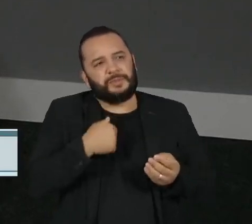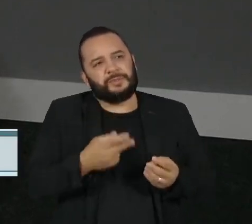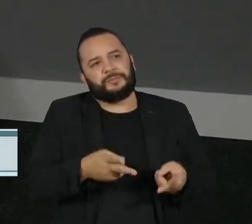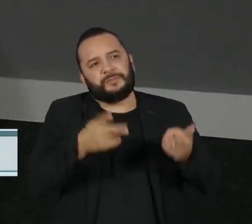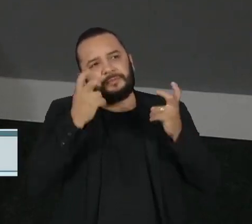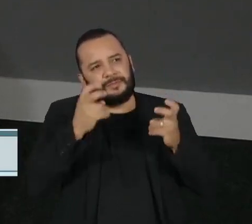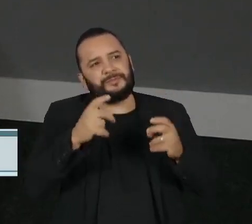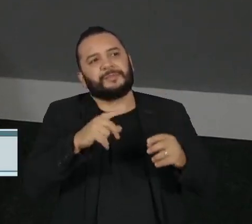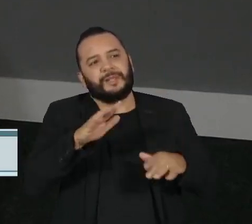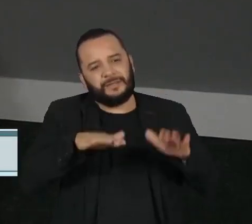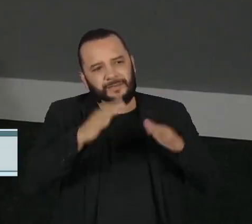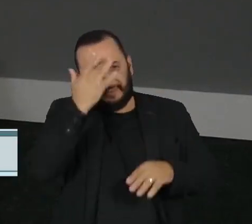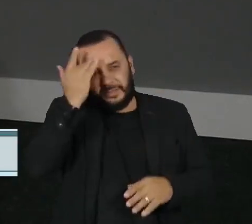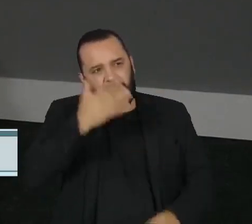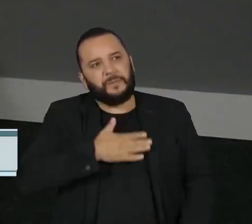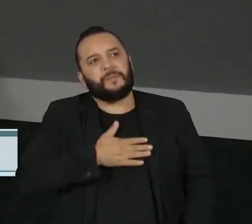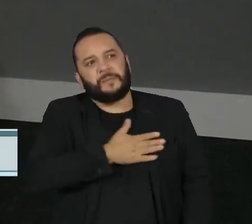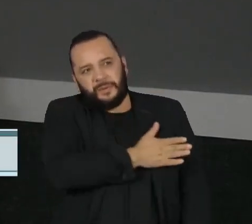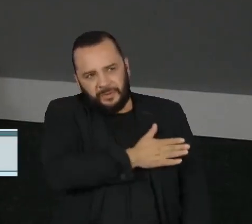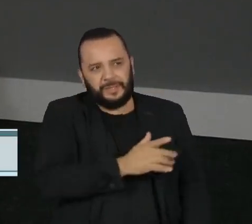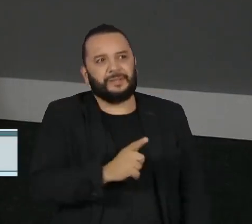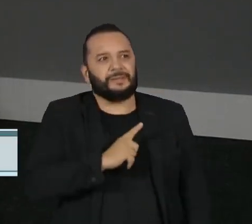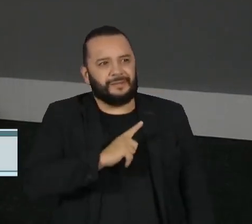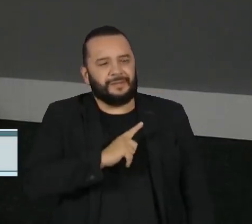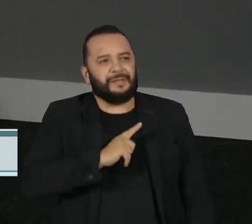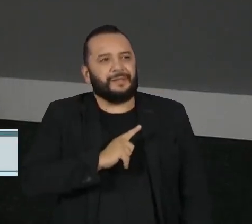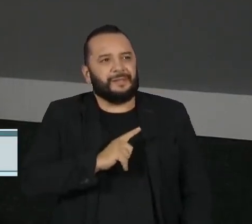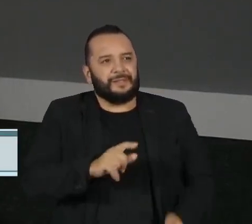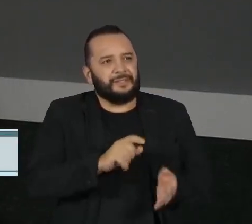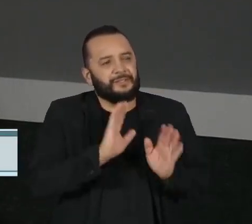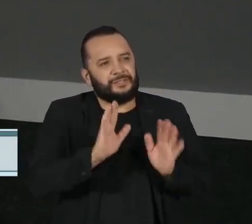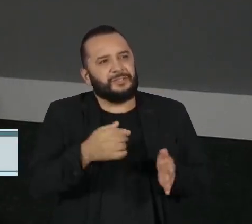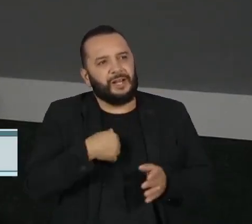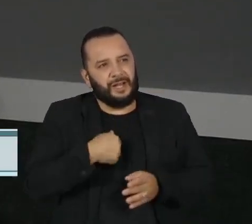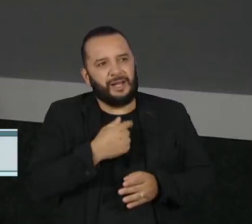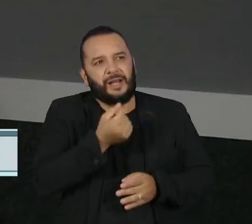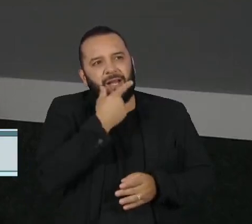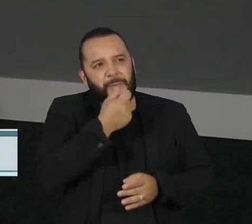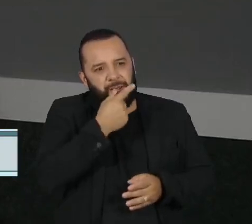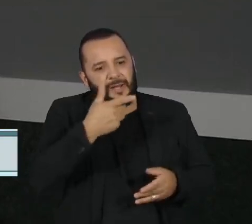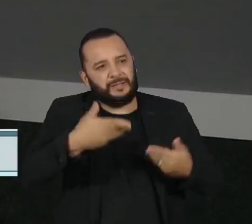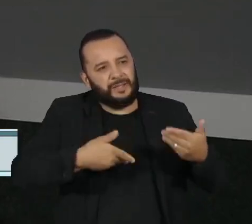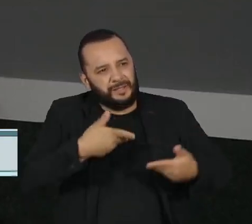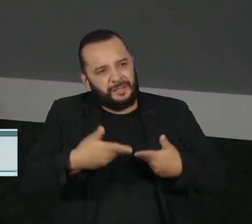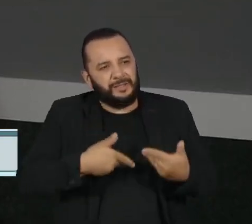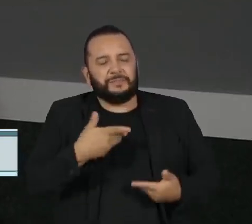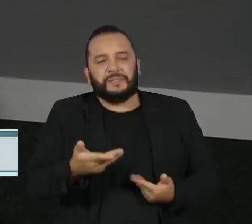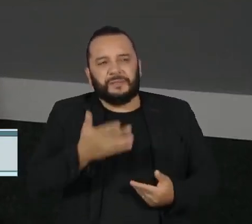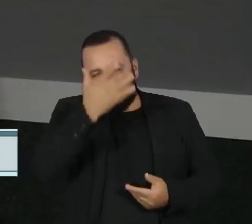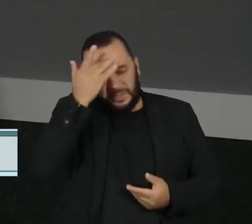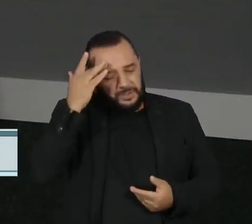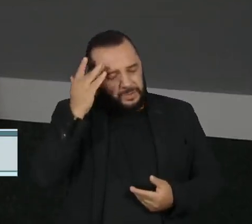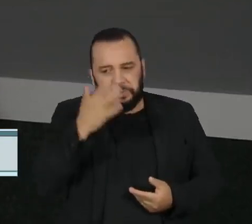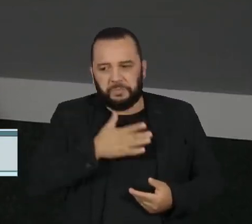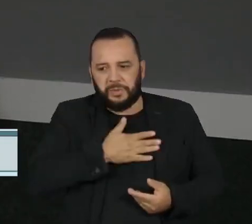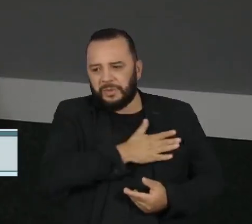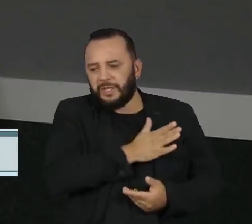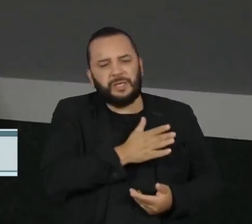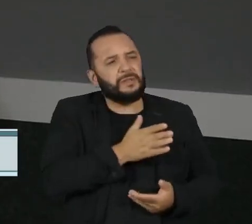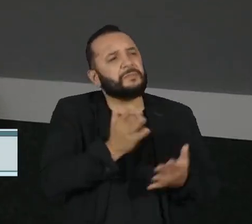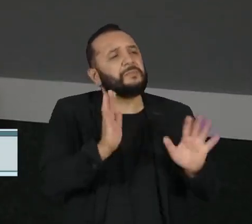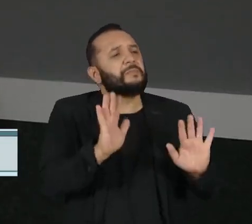que há um preconceito, né, em relação a esse caminho do tratamento medicamentoso, quando ele deve